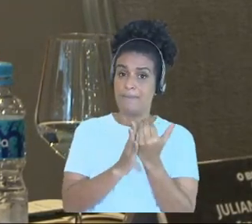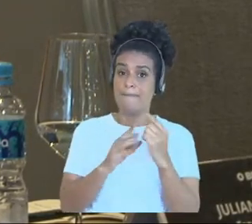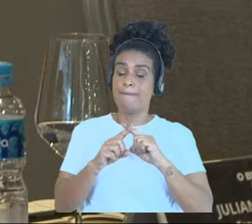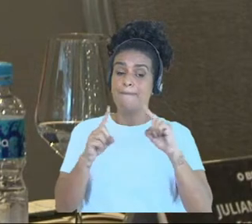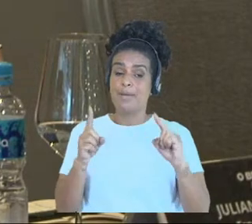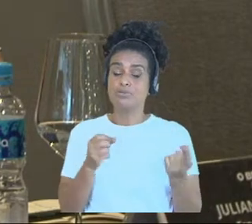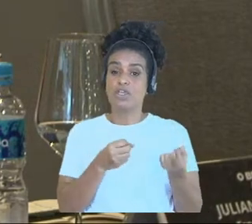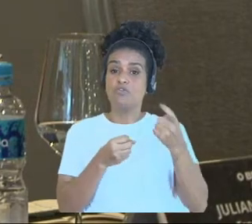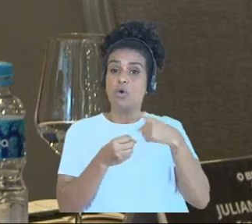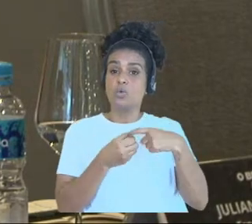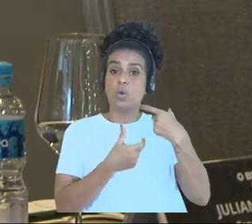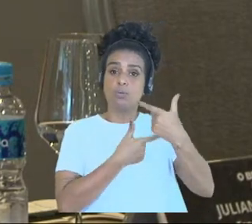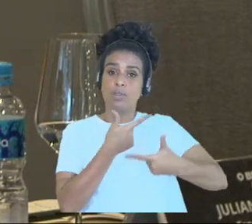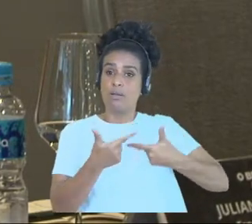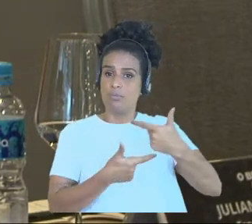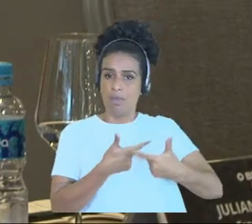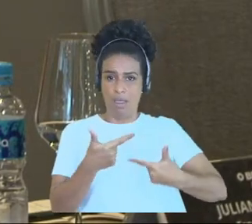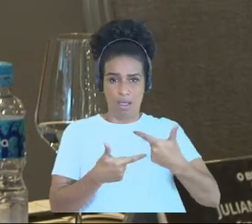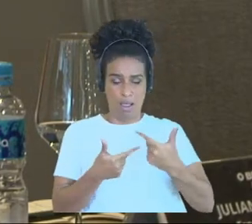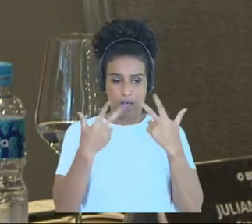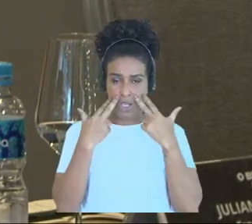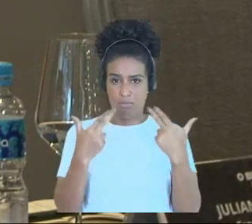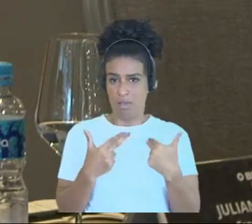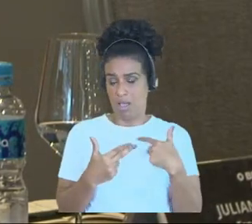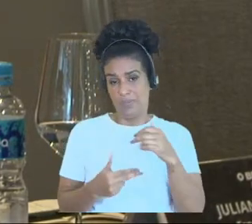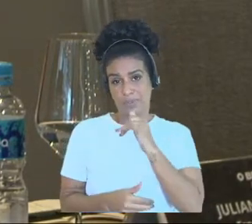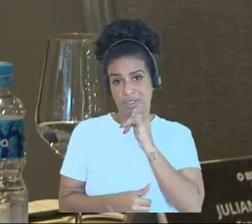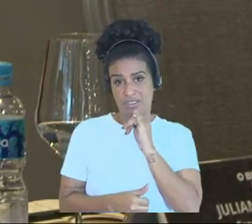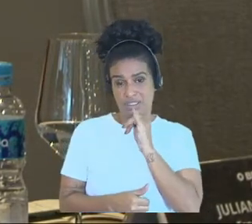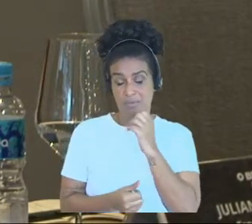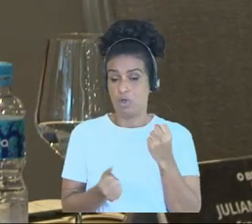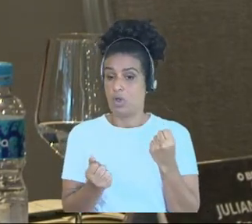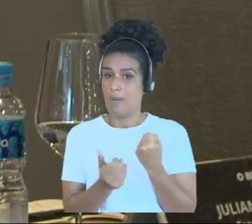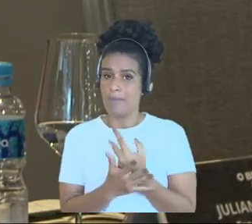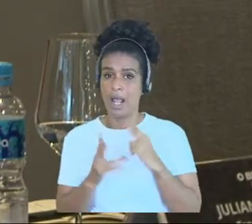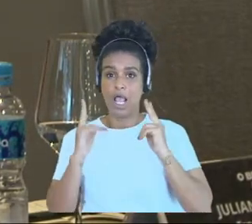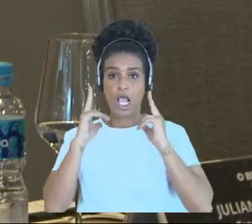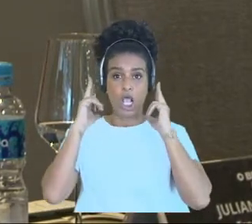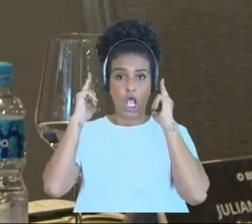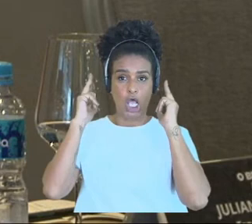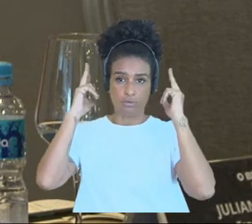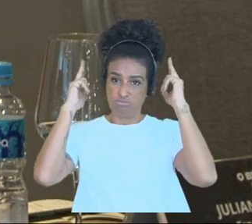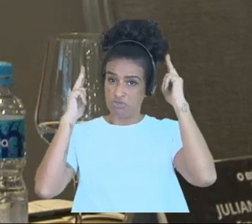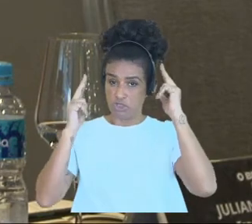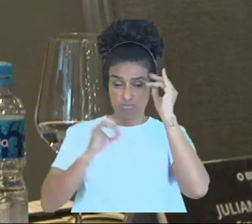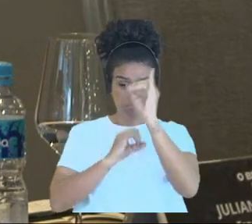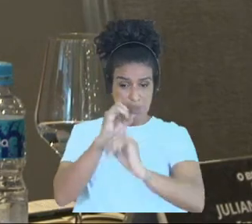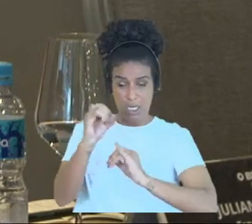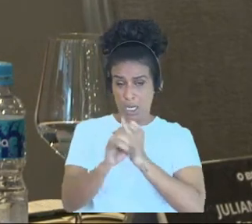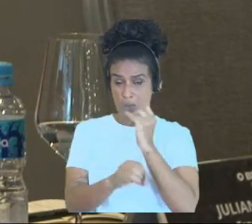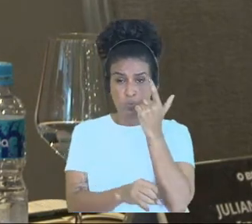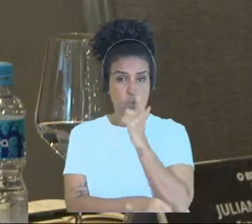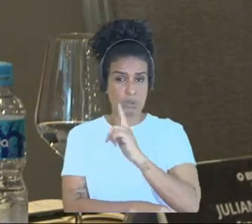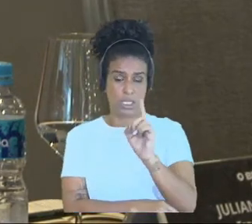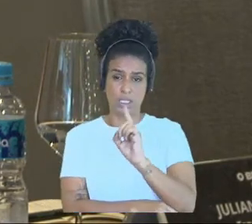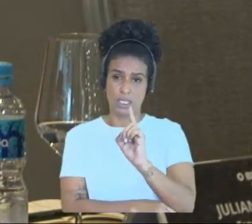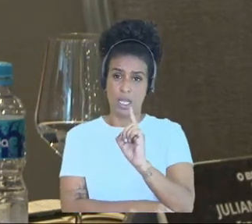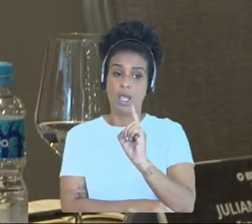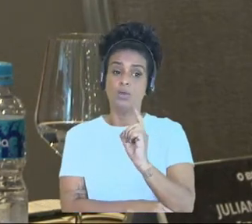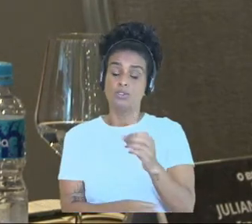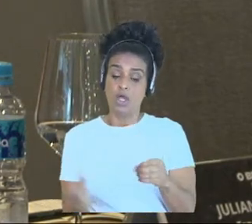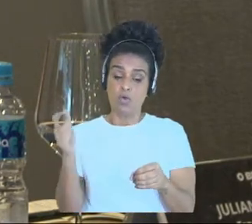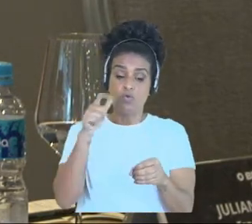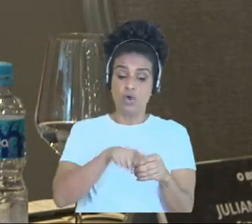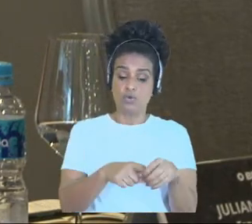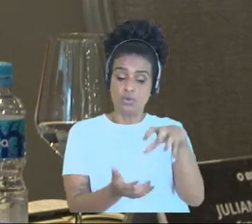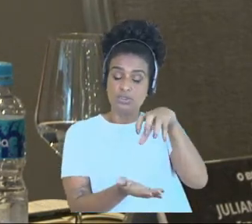último, naturalmente, né? A gente não conseguia comprar um corte de cabelo online, a gente não conseguia fazer várias coisas online e esses setores foram os que voltaram